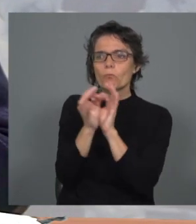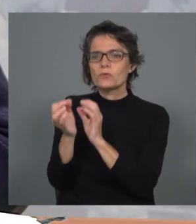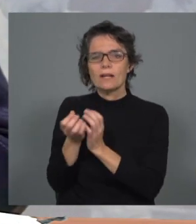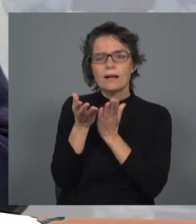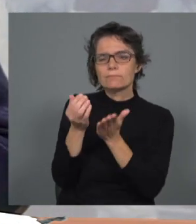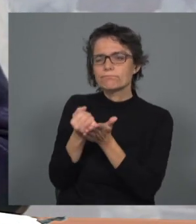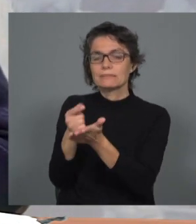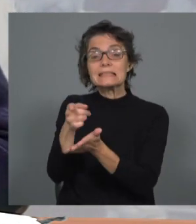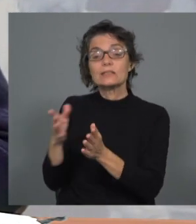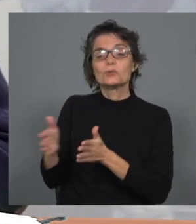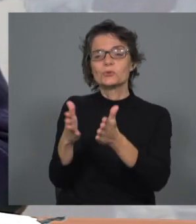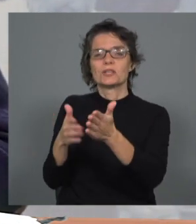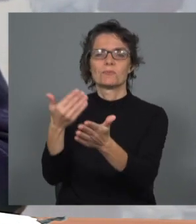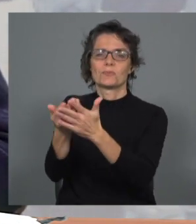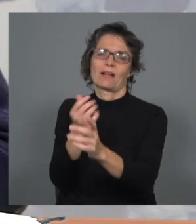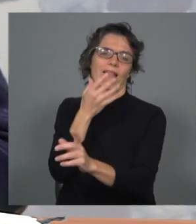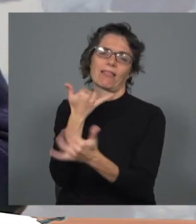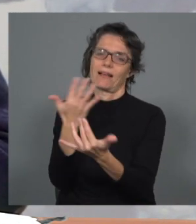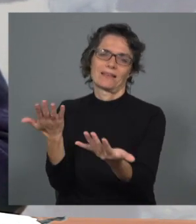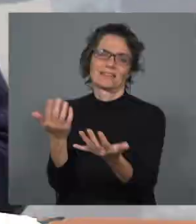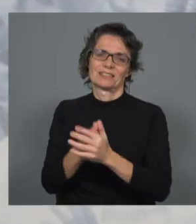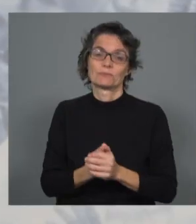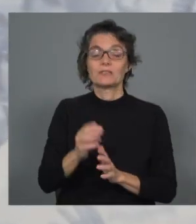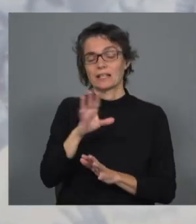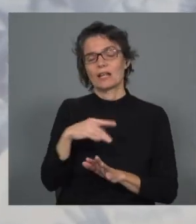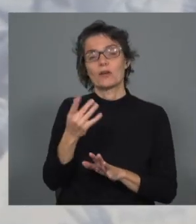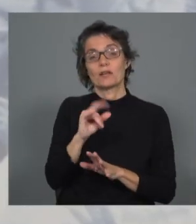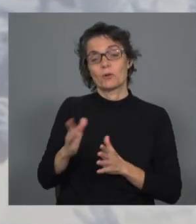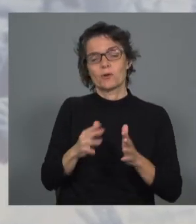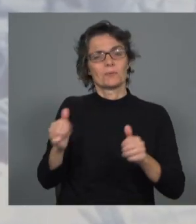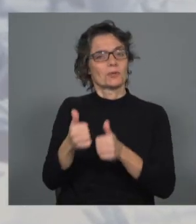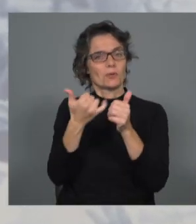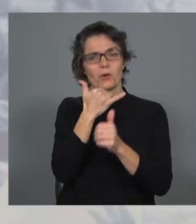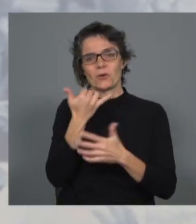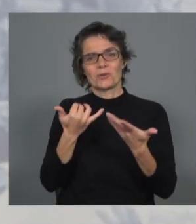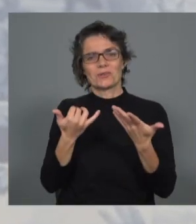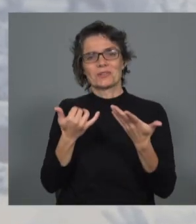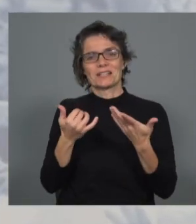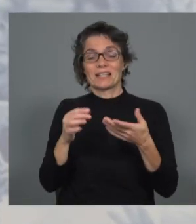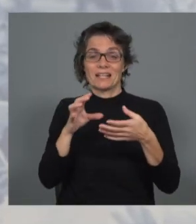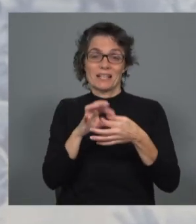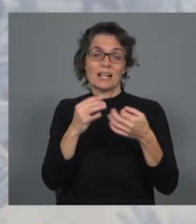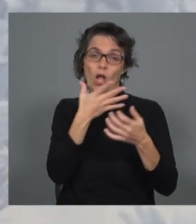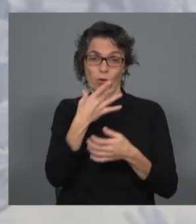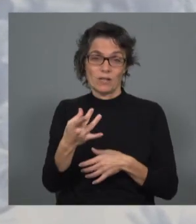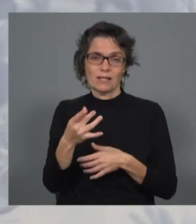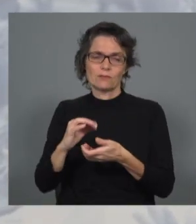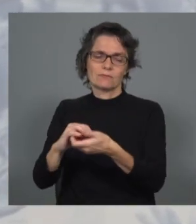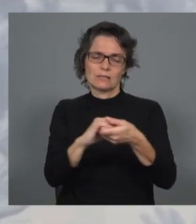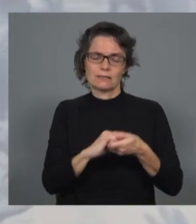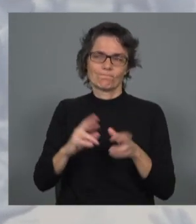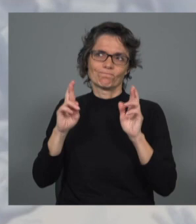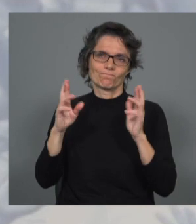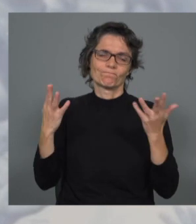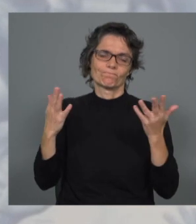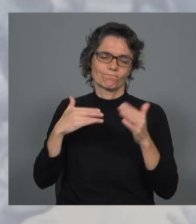da alegria. E é sem dúvida nenhuma também o melhor caminho para preparar o Natal, com tanta solidariedade que se deseja, não só para estes dias, mas